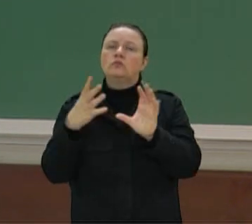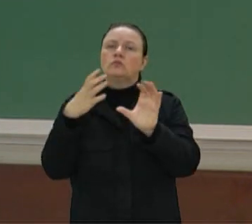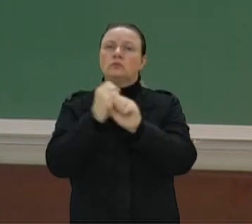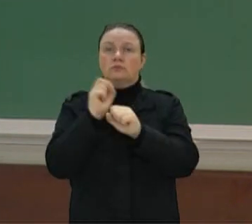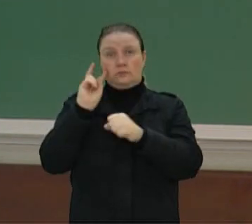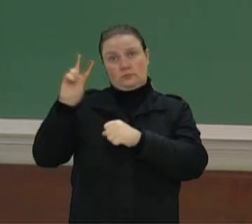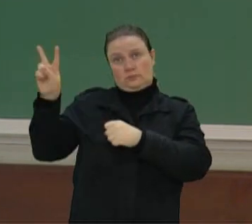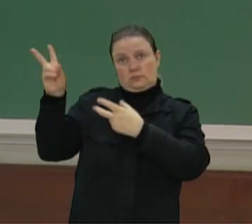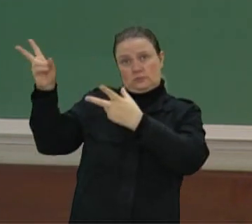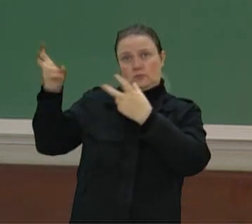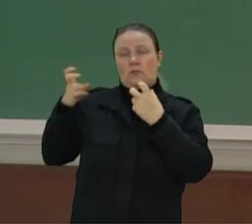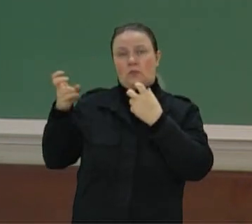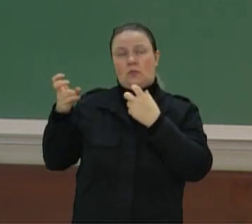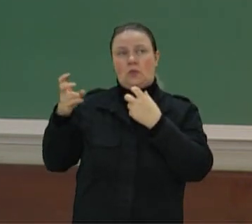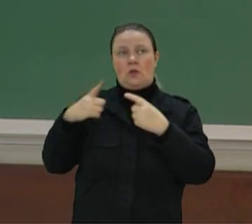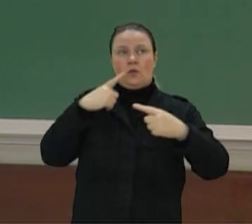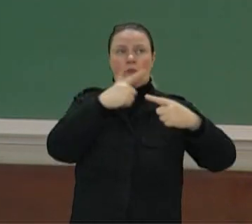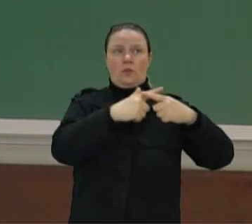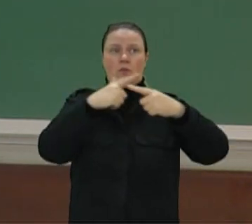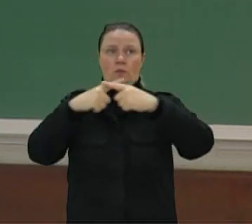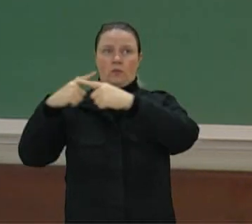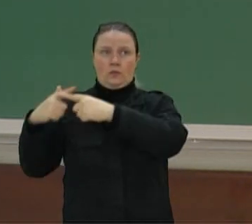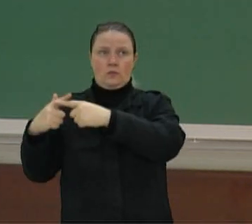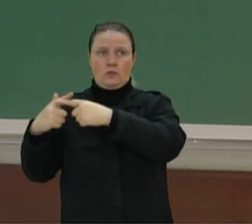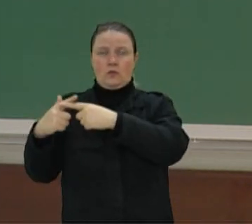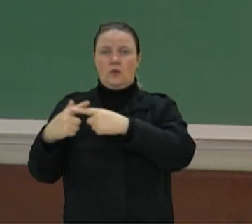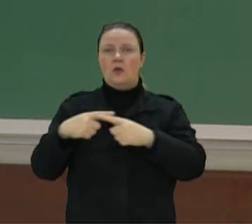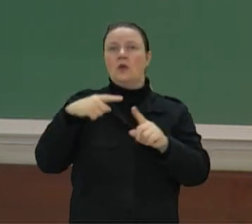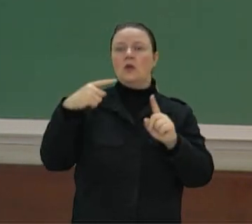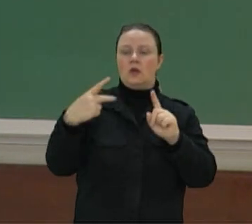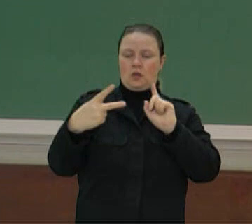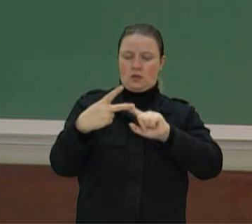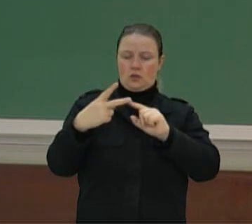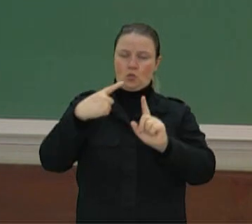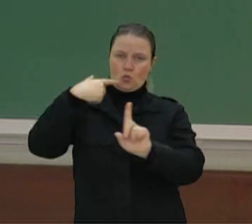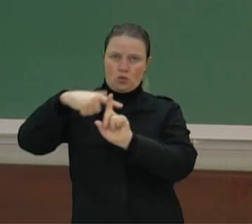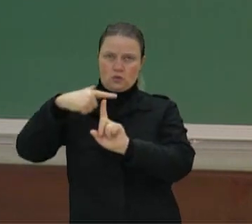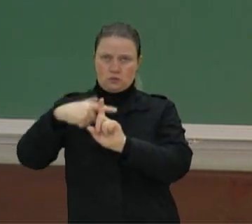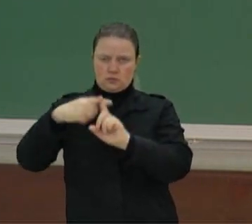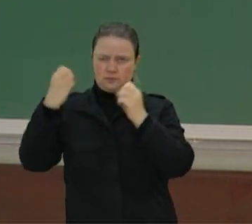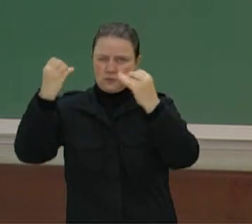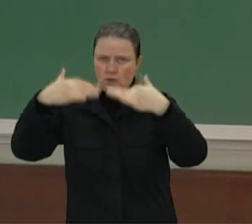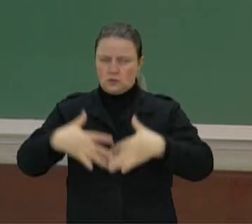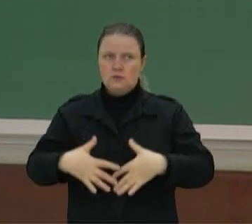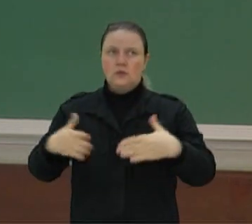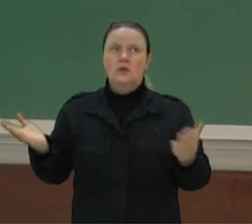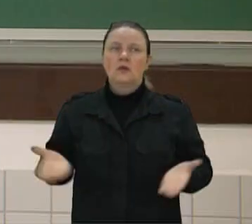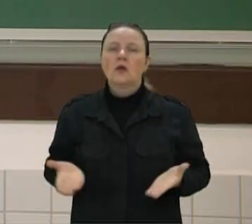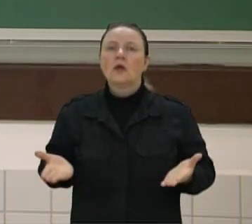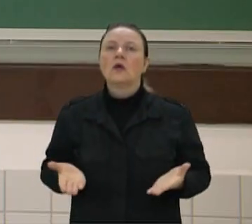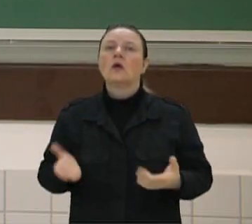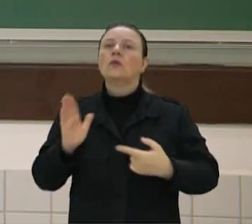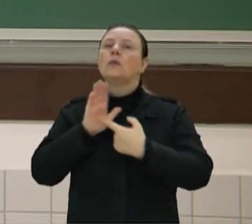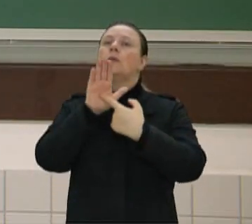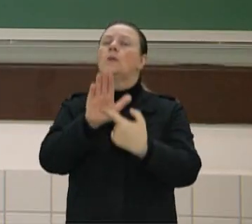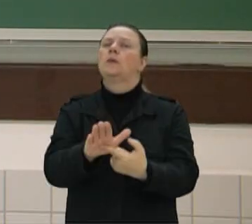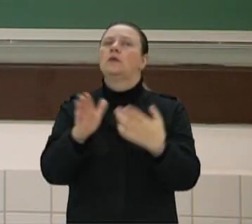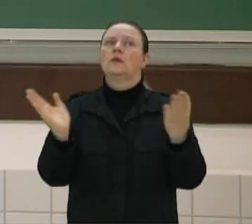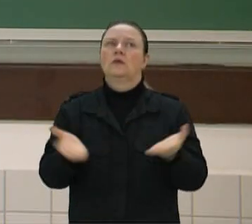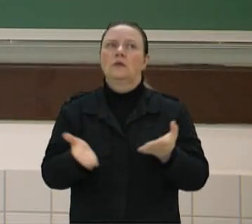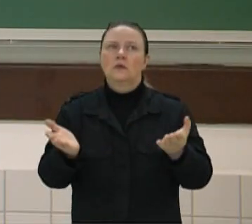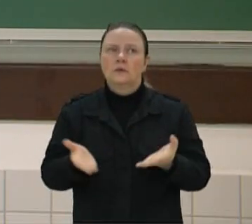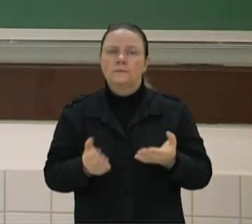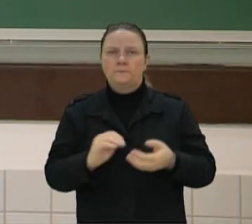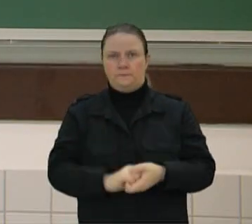Tá aqui. Essa multiplicação e essa soma. Tudo bem? Bem explicadinho aí. Agora, o que eu trouxe para vocês? Eu